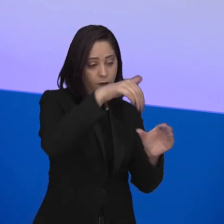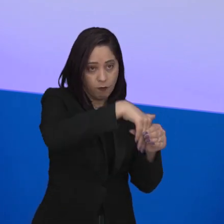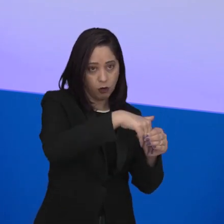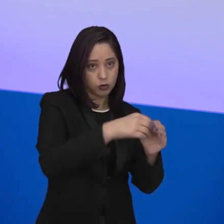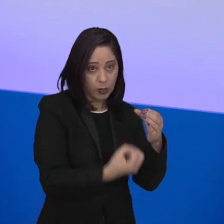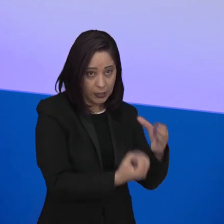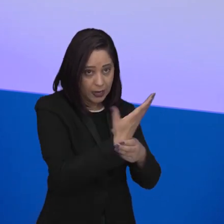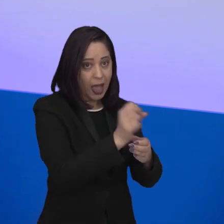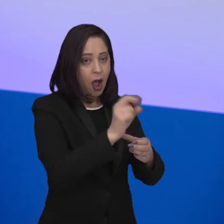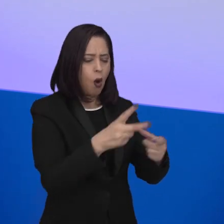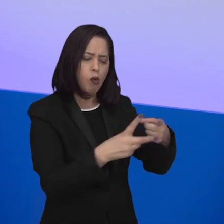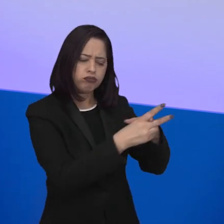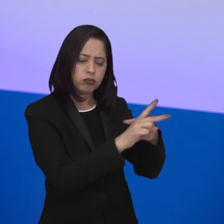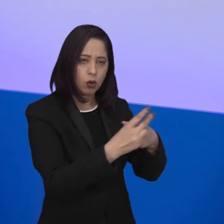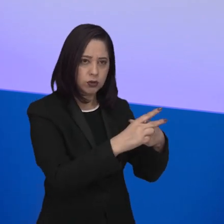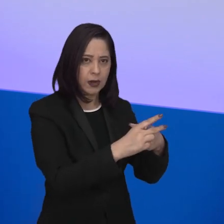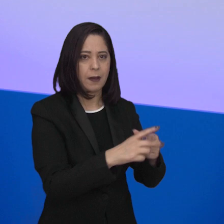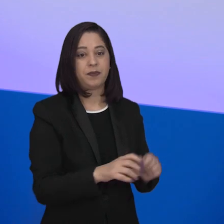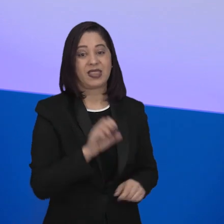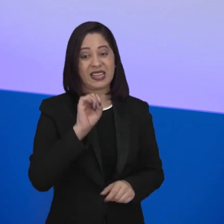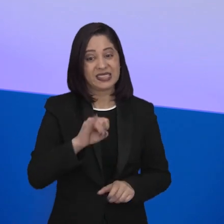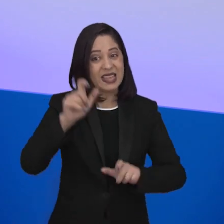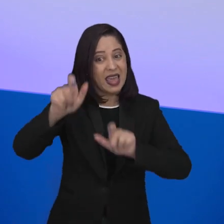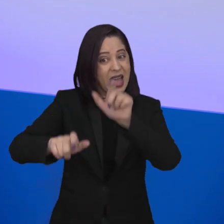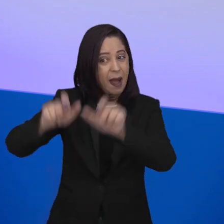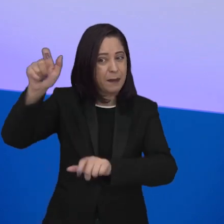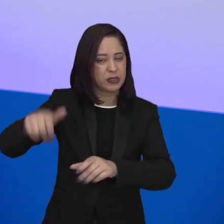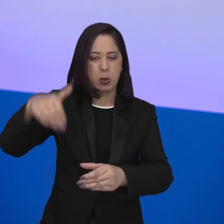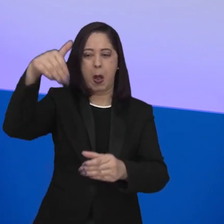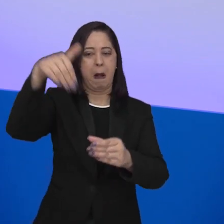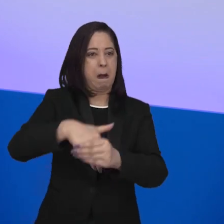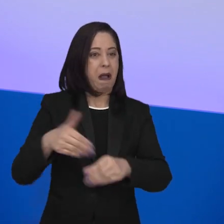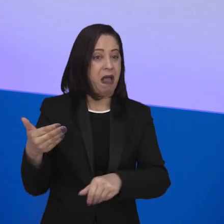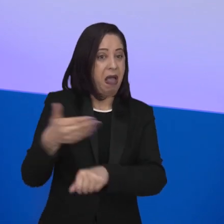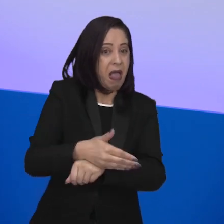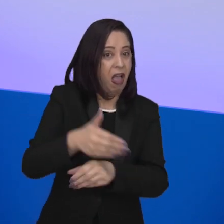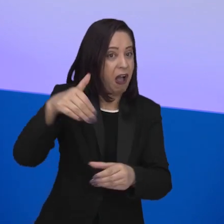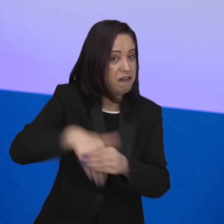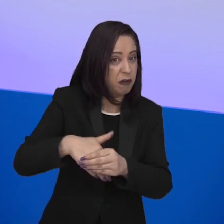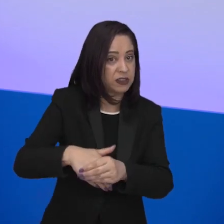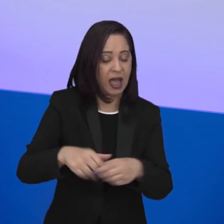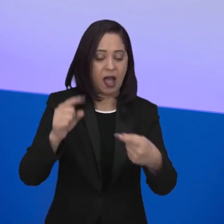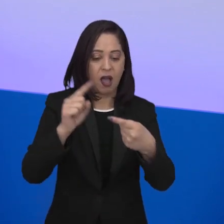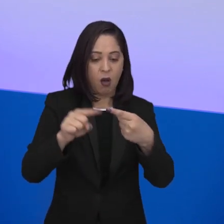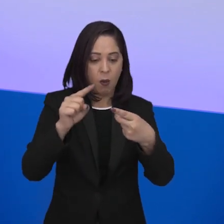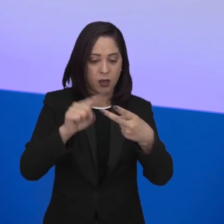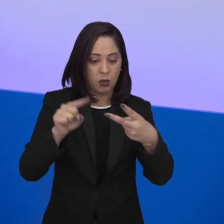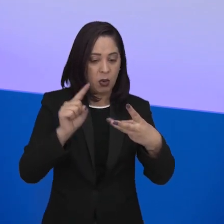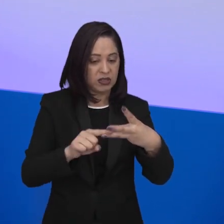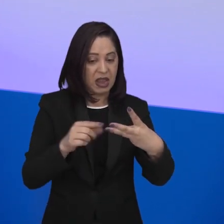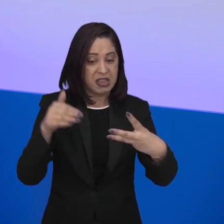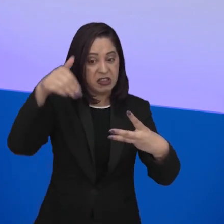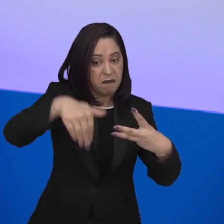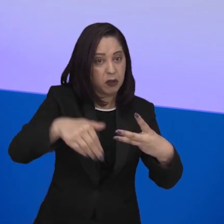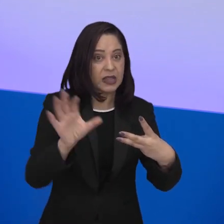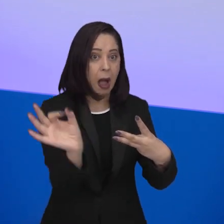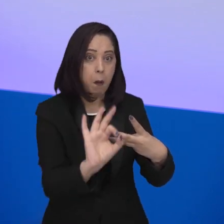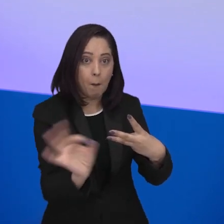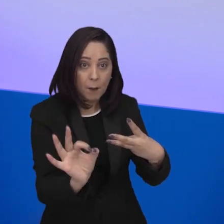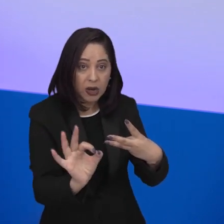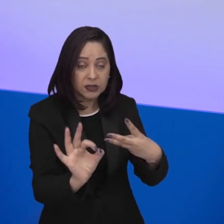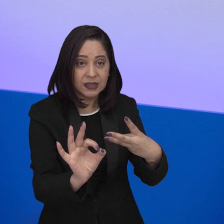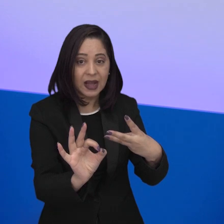o seu título, já que quem deixa de votar no Brasil em 3 eleições consecutivas e